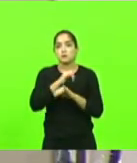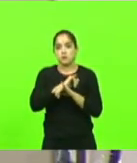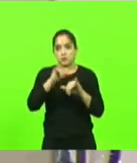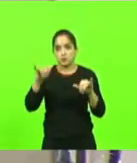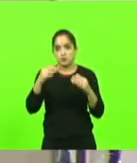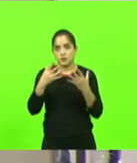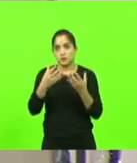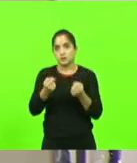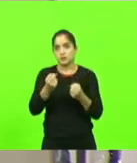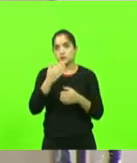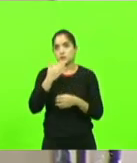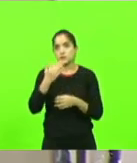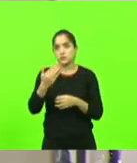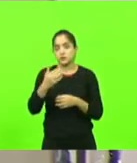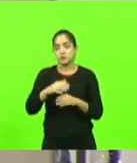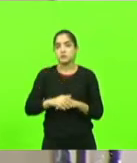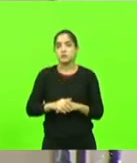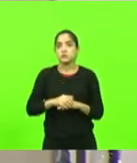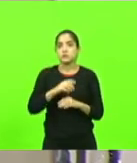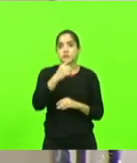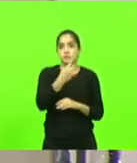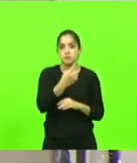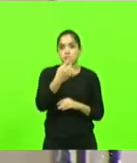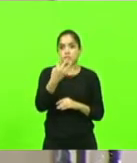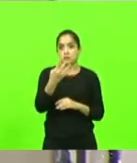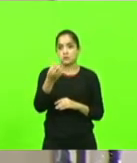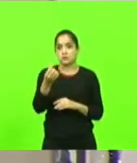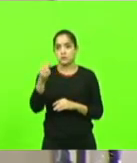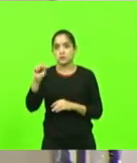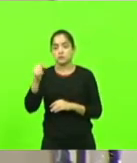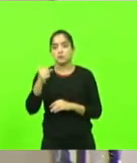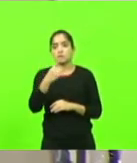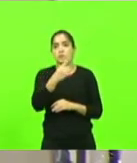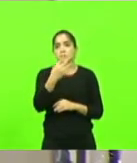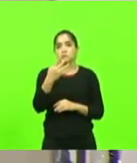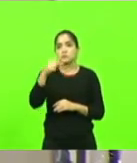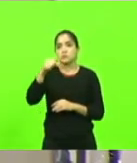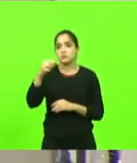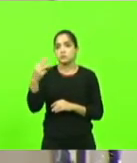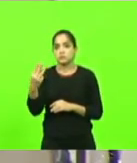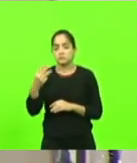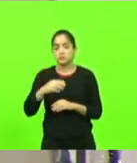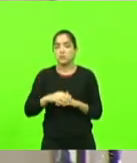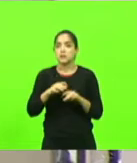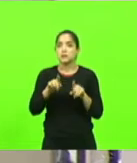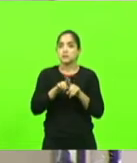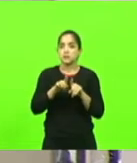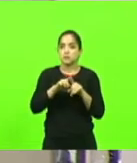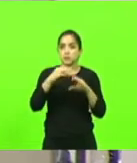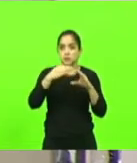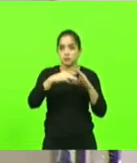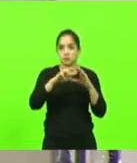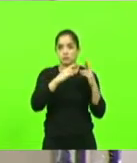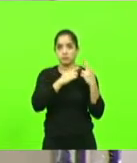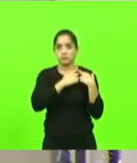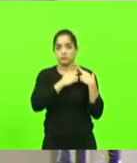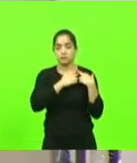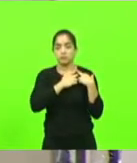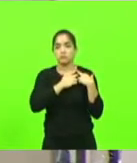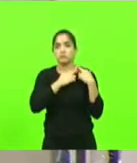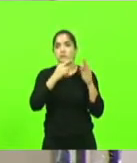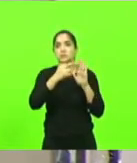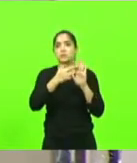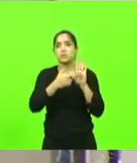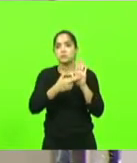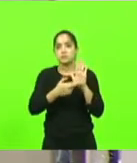defere os seguintes requerimentos, requerimentos 1468 e 1473. Esta presidência comunica e encaminhará aos destinatários, conforme determina o regimento